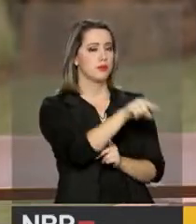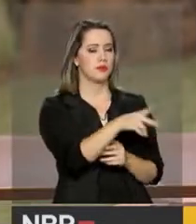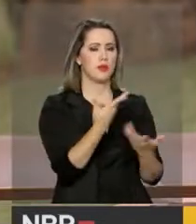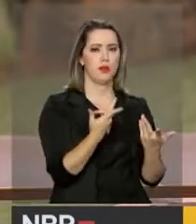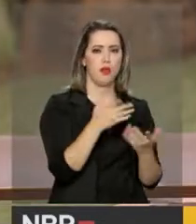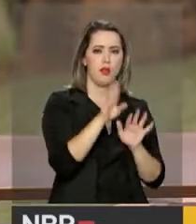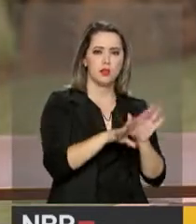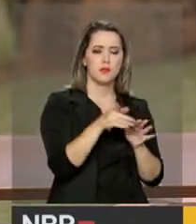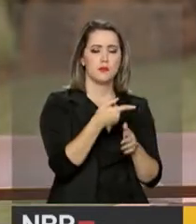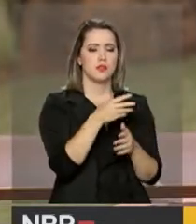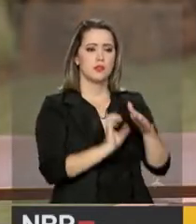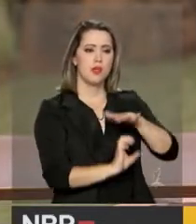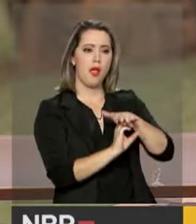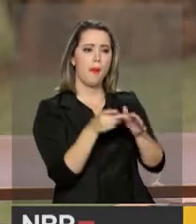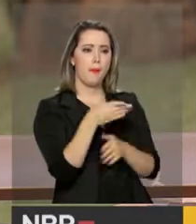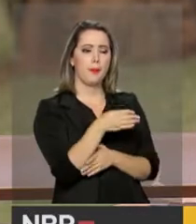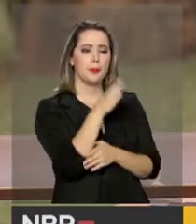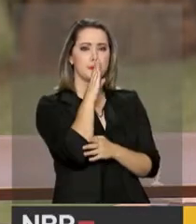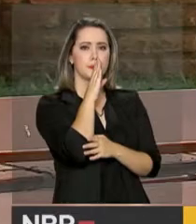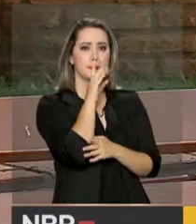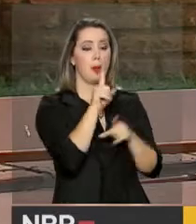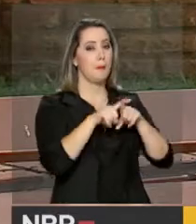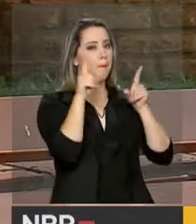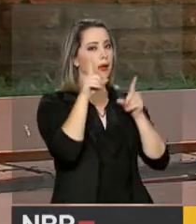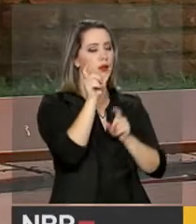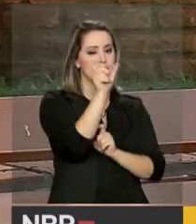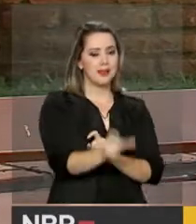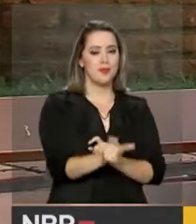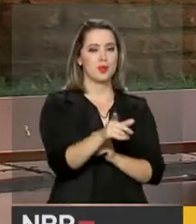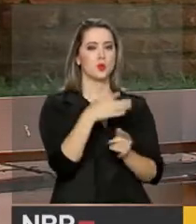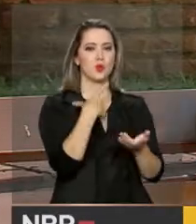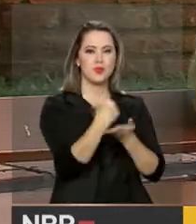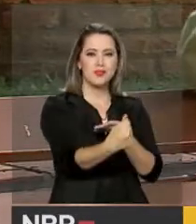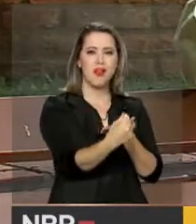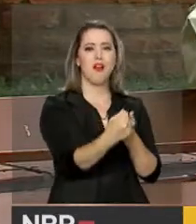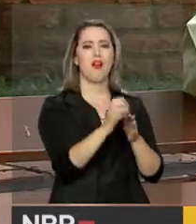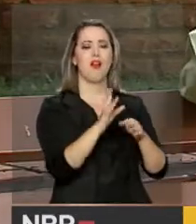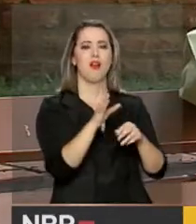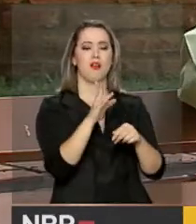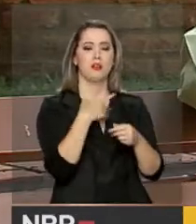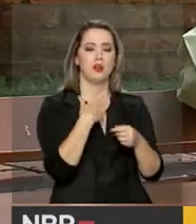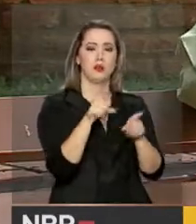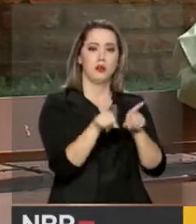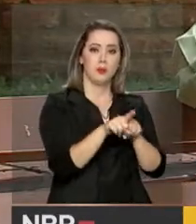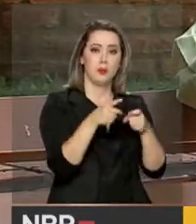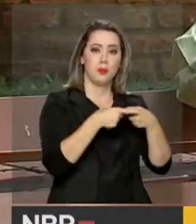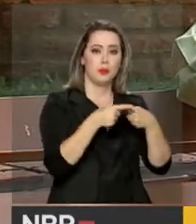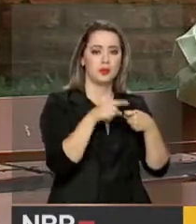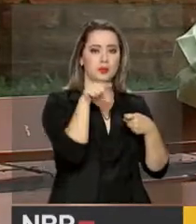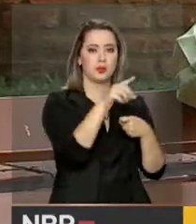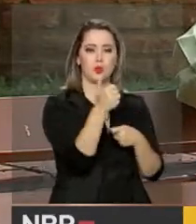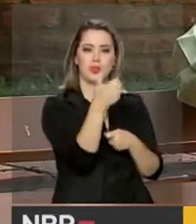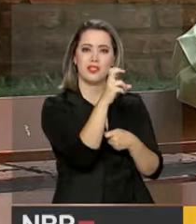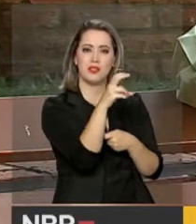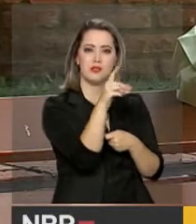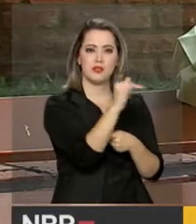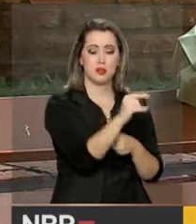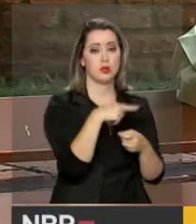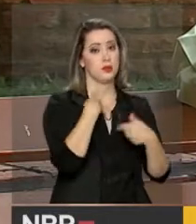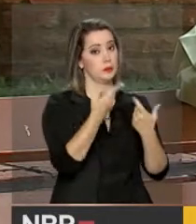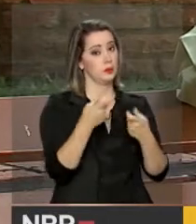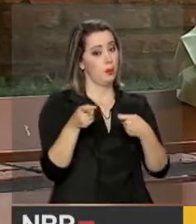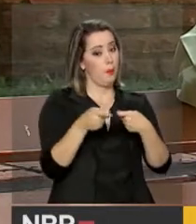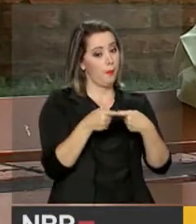quando a empresa não comunica, mas o trabalhador se afasta mais de 15 dias, ele passa pela perícia. E na perícia pode ser